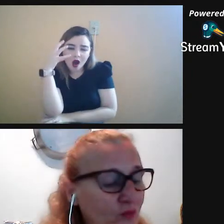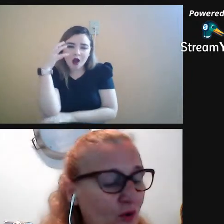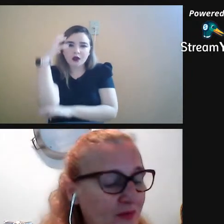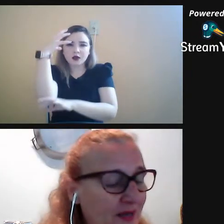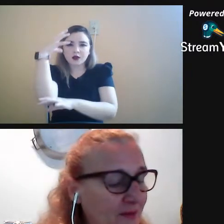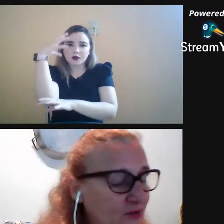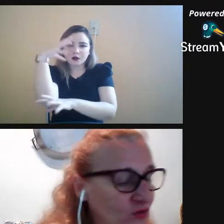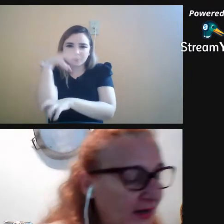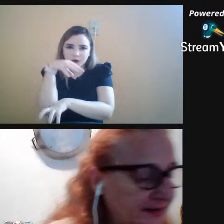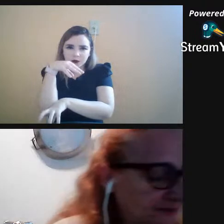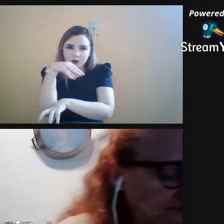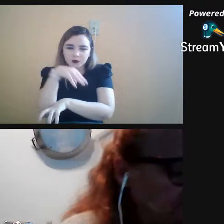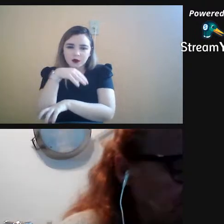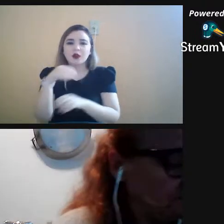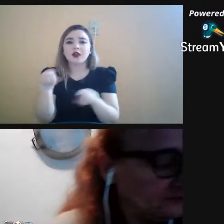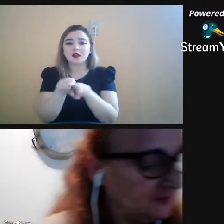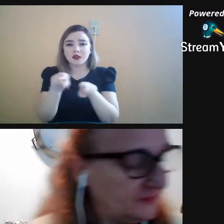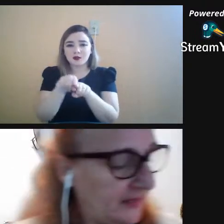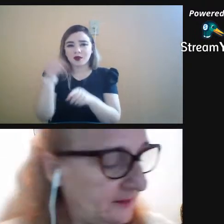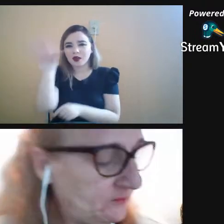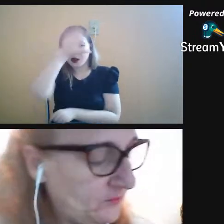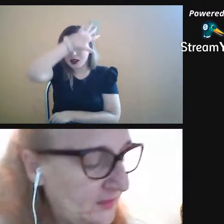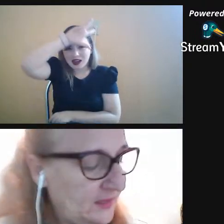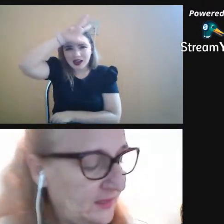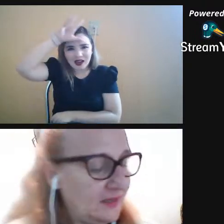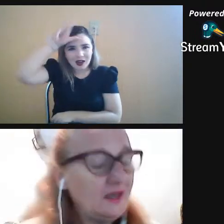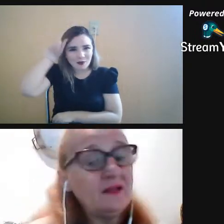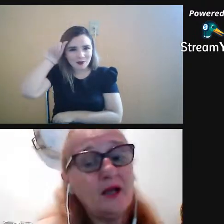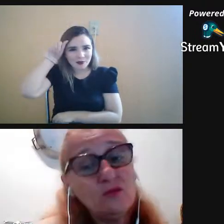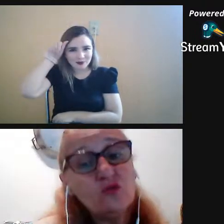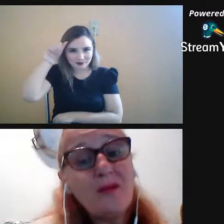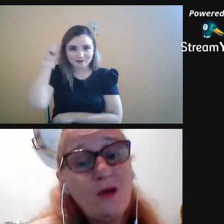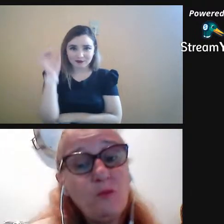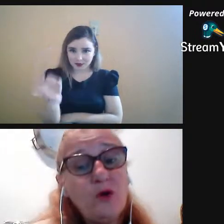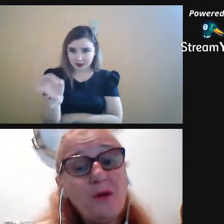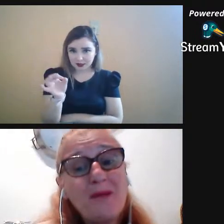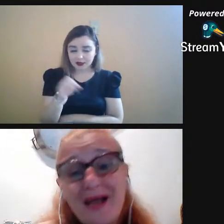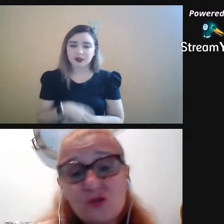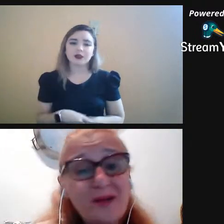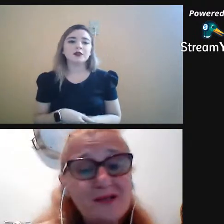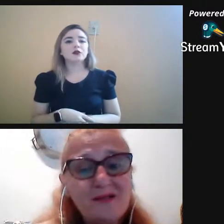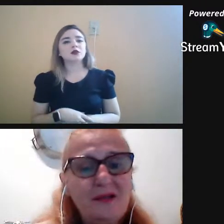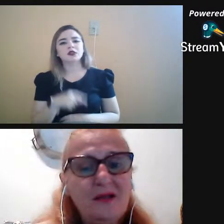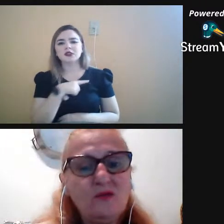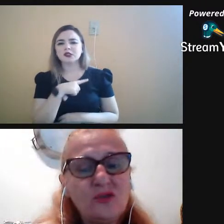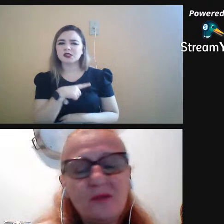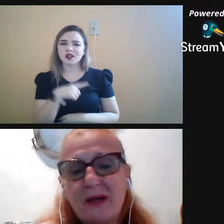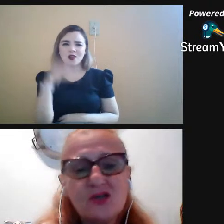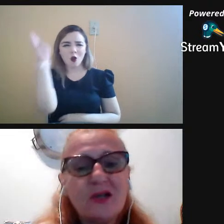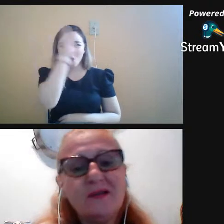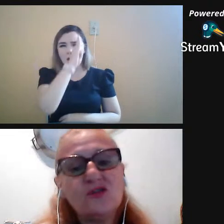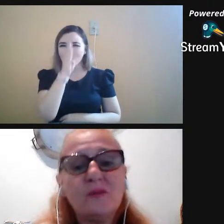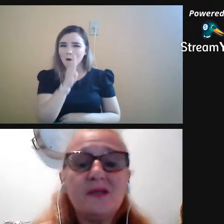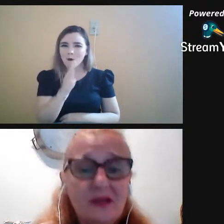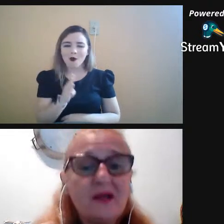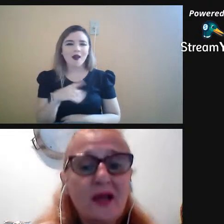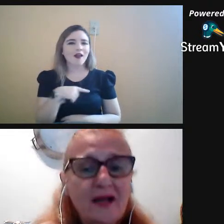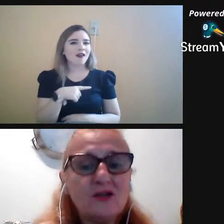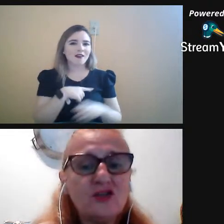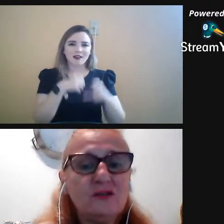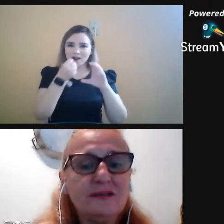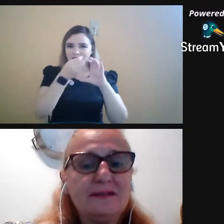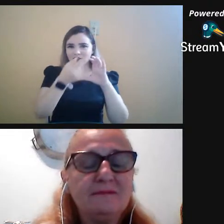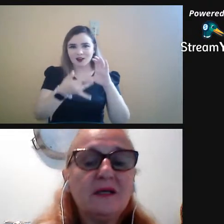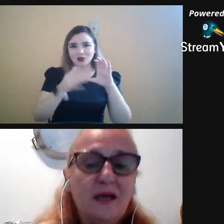Cerrado, o dos Pampas, e temos o bioma da Amazônia, né? E temos o bioma